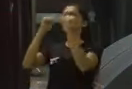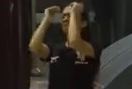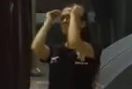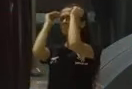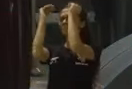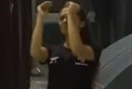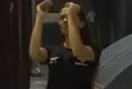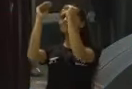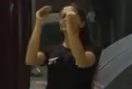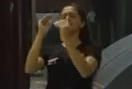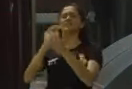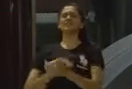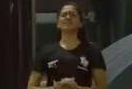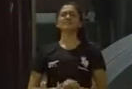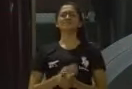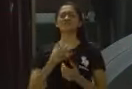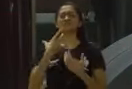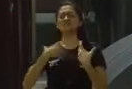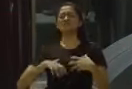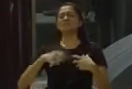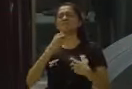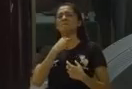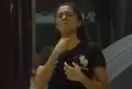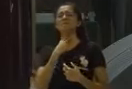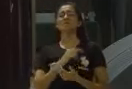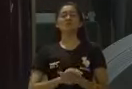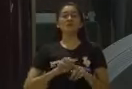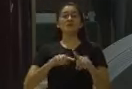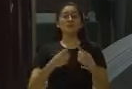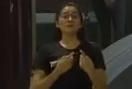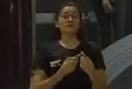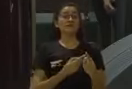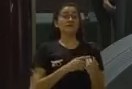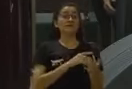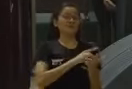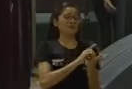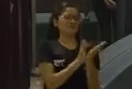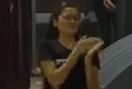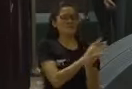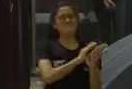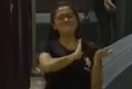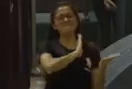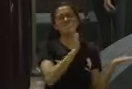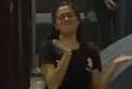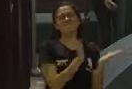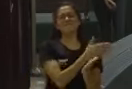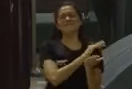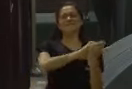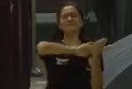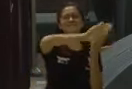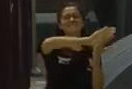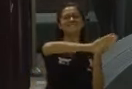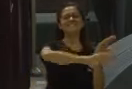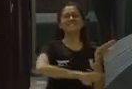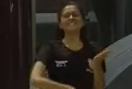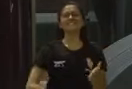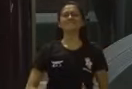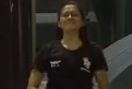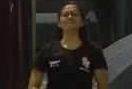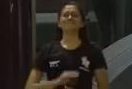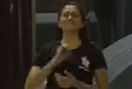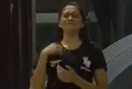que não é você que foge do diabo, é o diabo que foge de você. Ele fugirá de